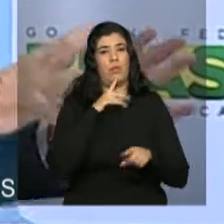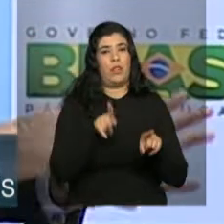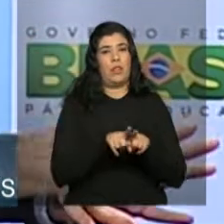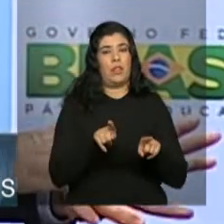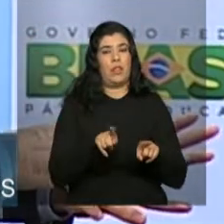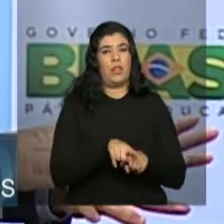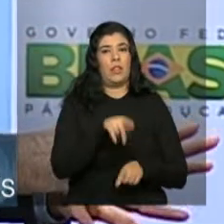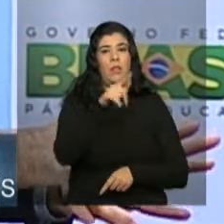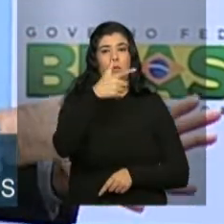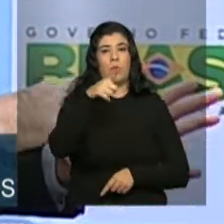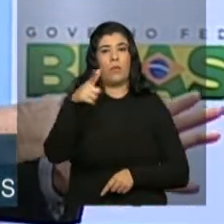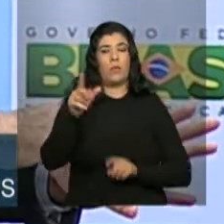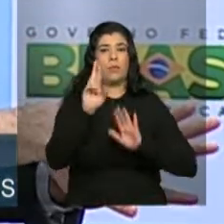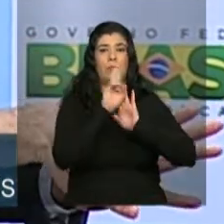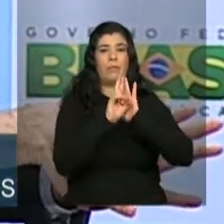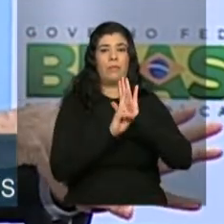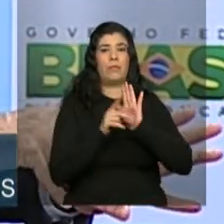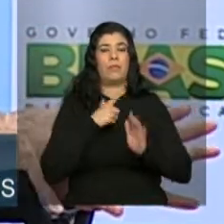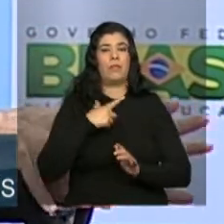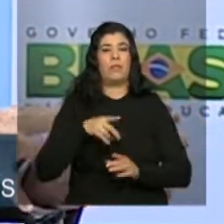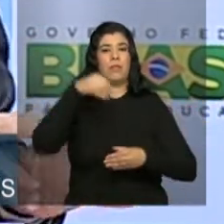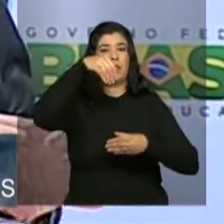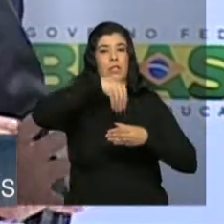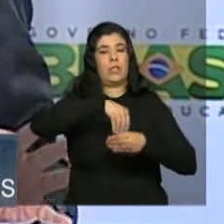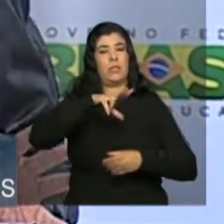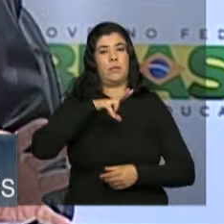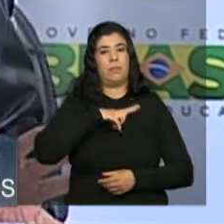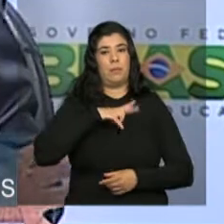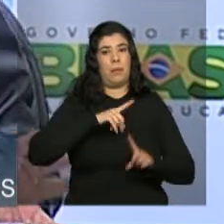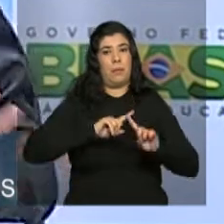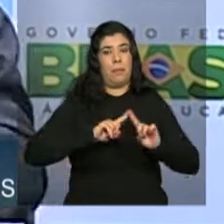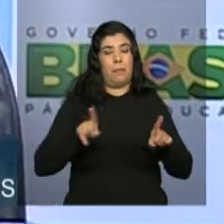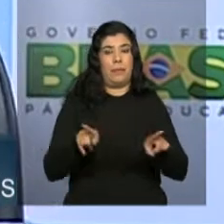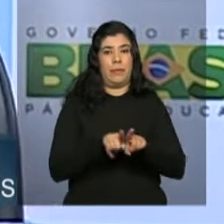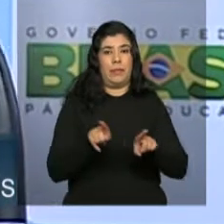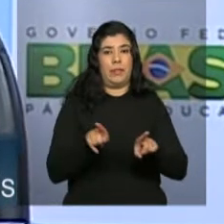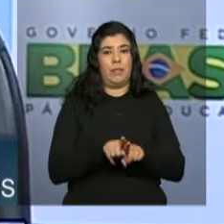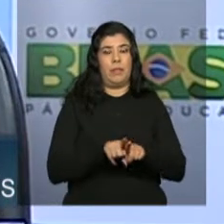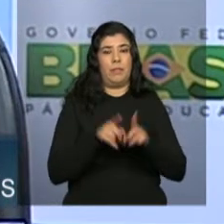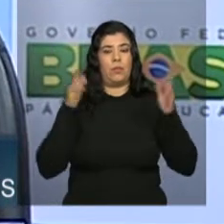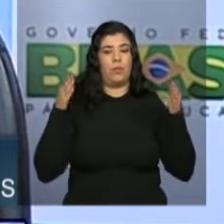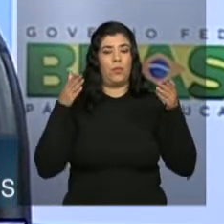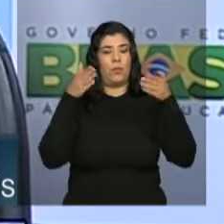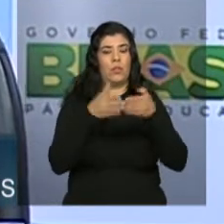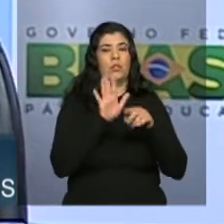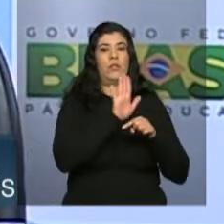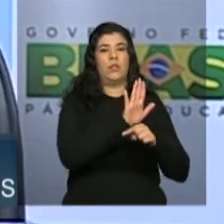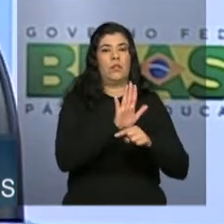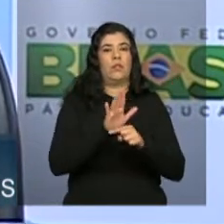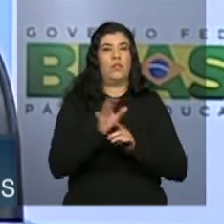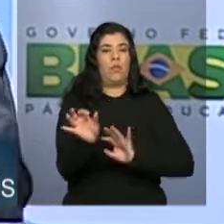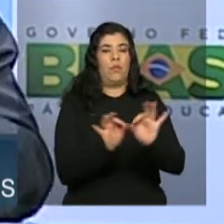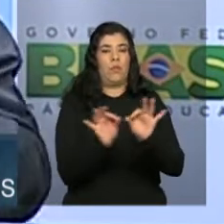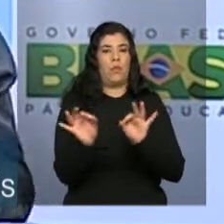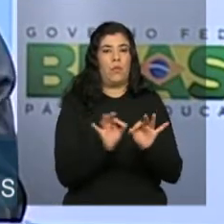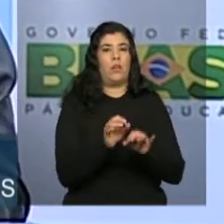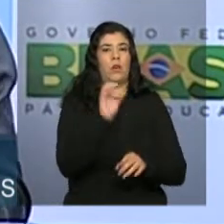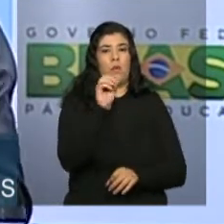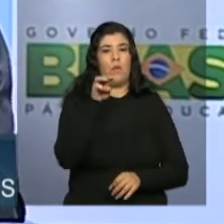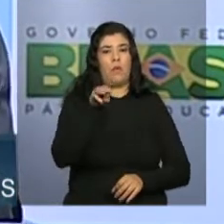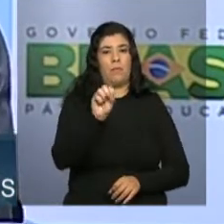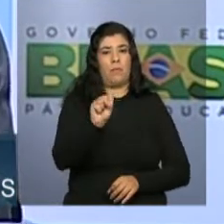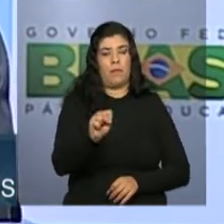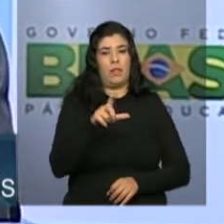referências que não estão constituídas no setor privado né Mas a partir do centro de colaboração do organismo a saúde